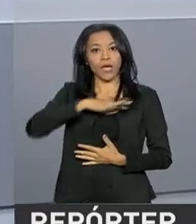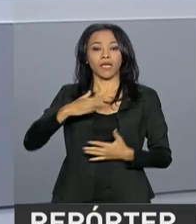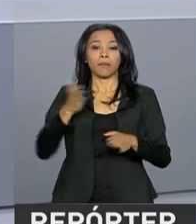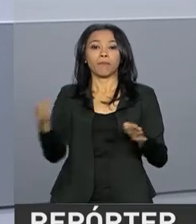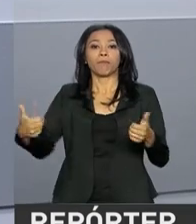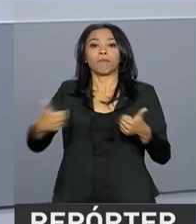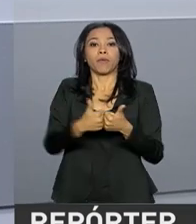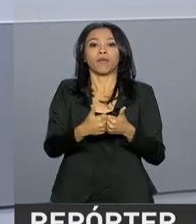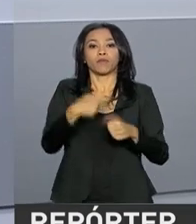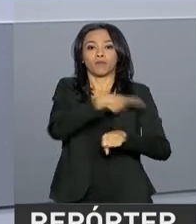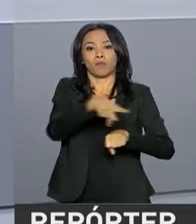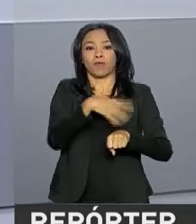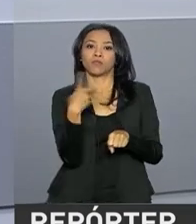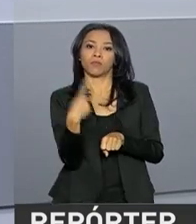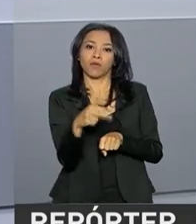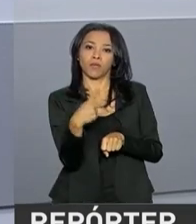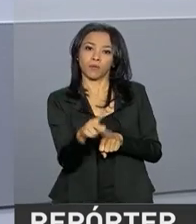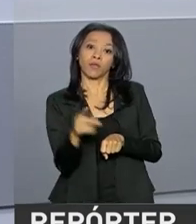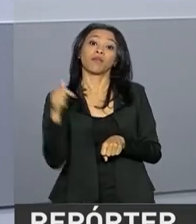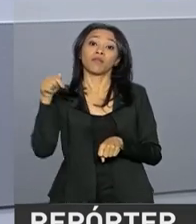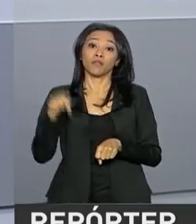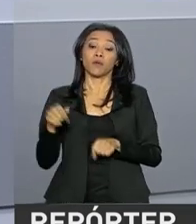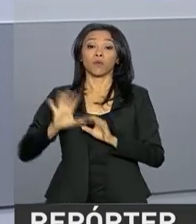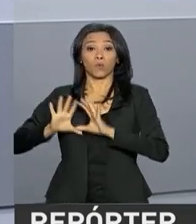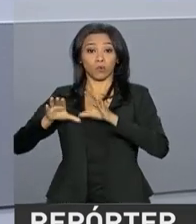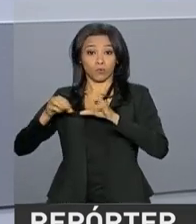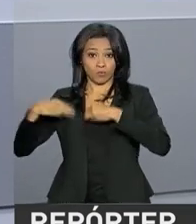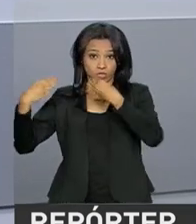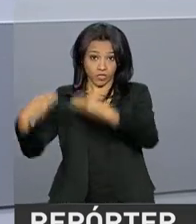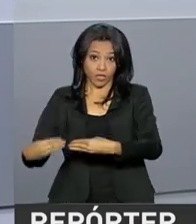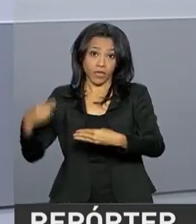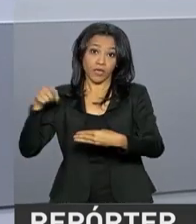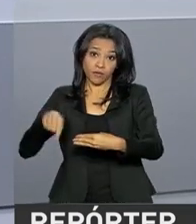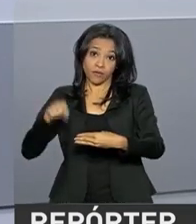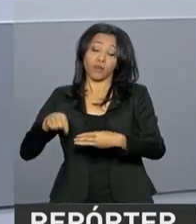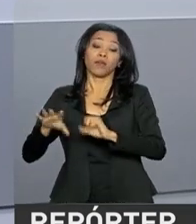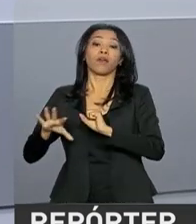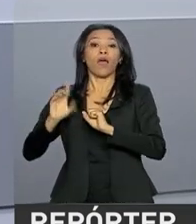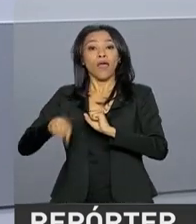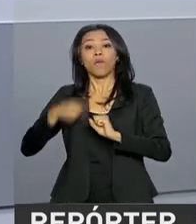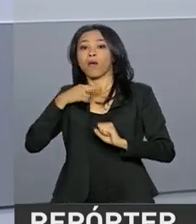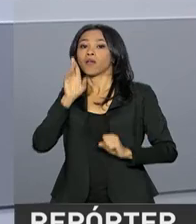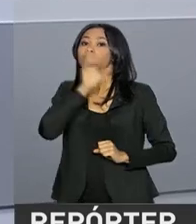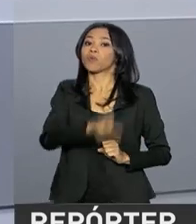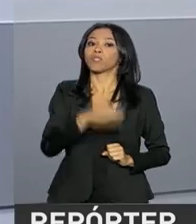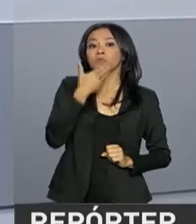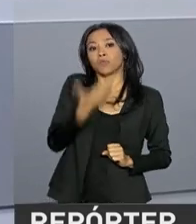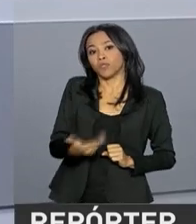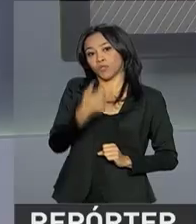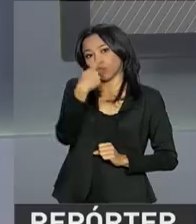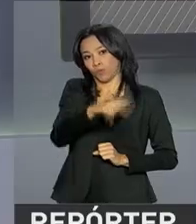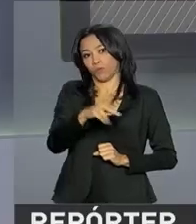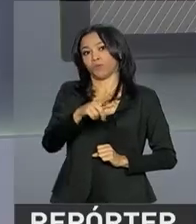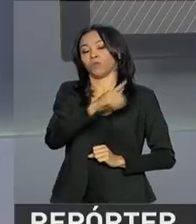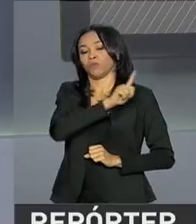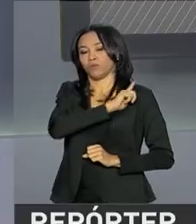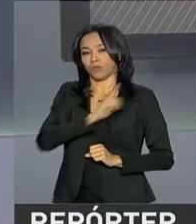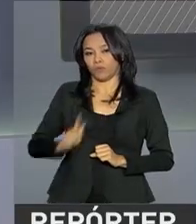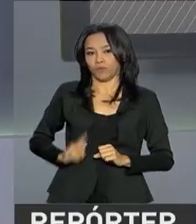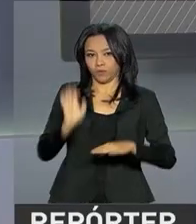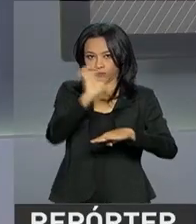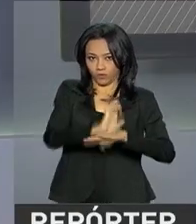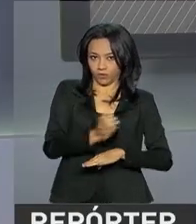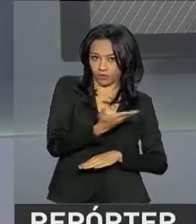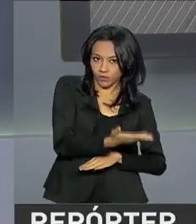paraguai a ação do ministério extraordinário da segurança pública é uma resposta a pedido do governo do estado nós